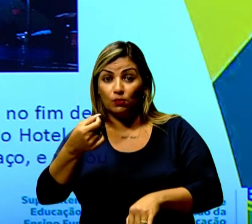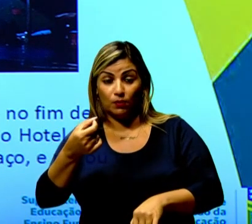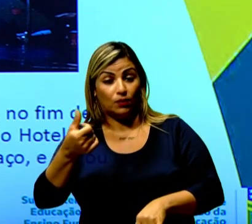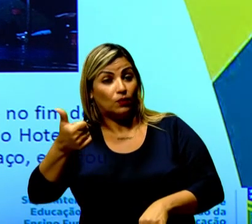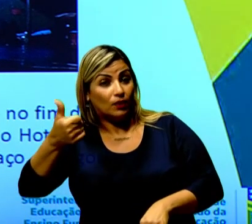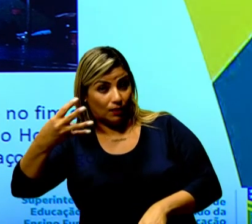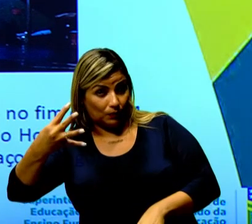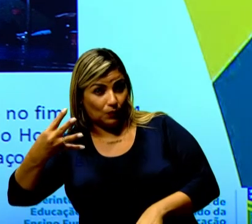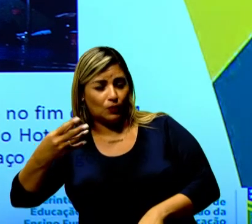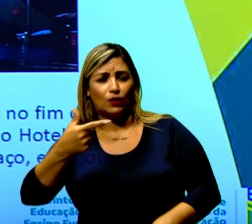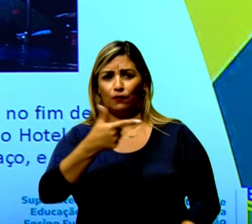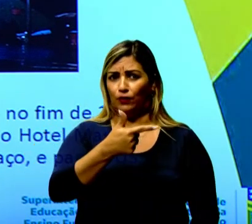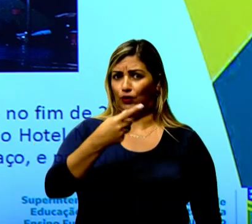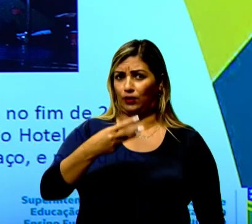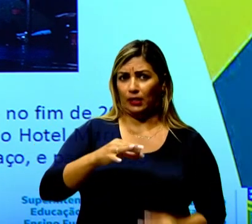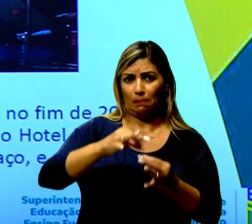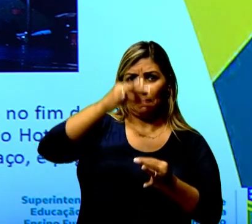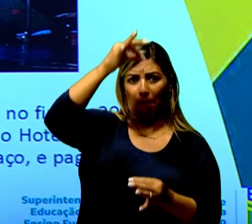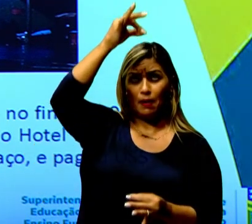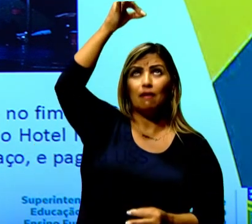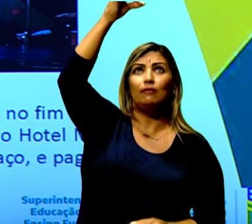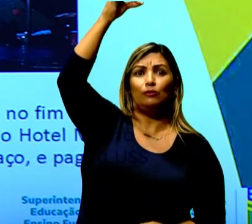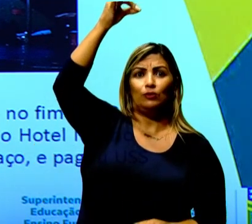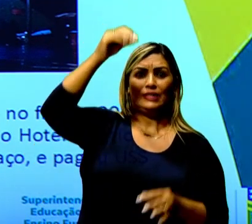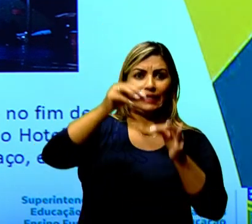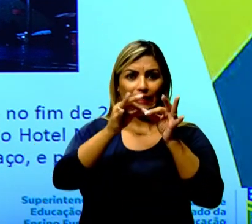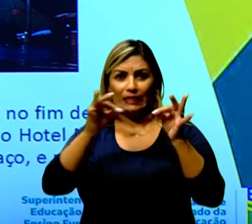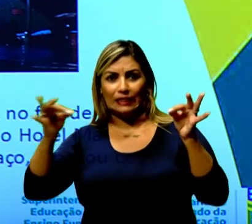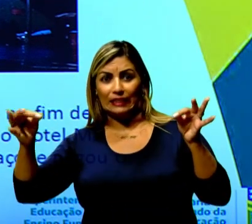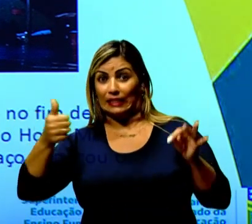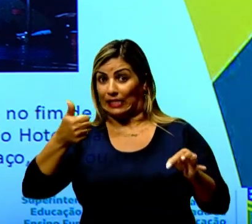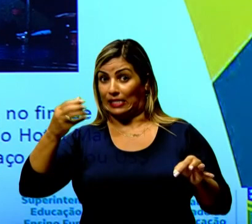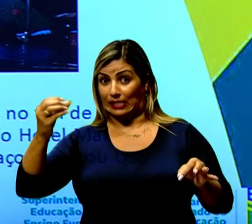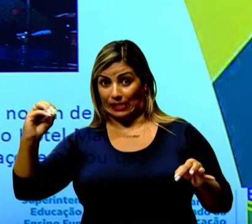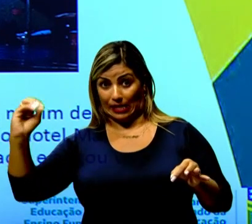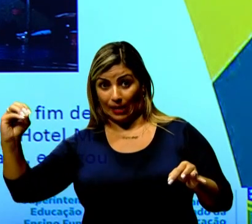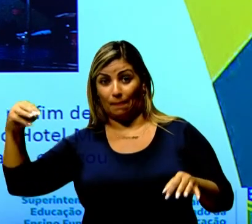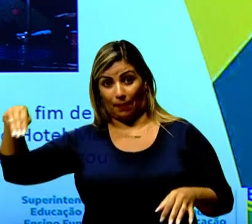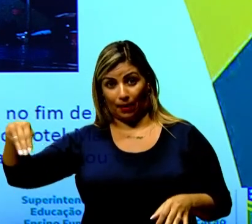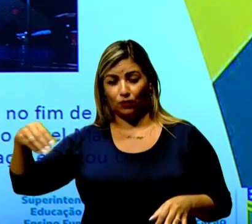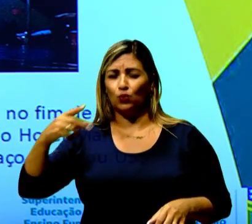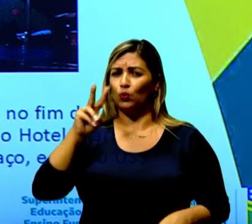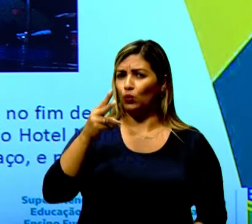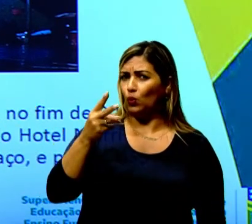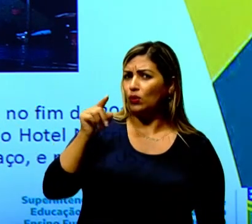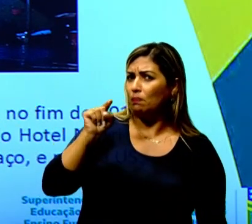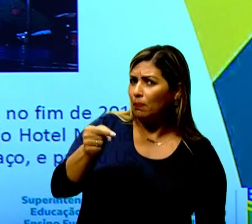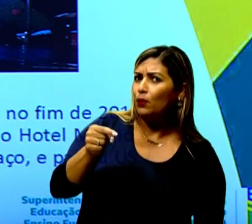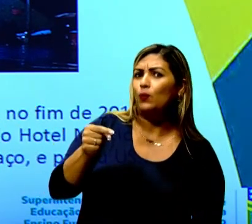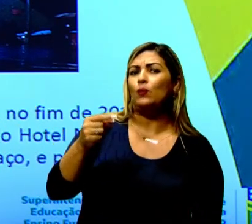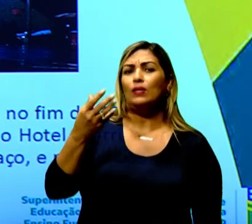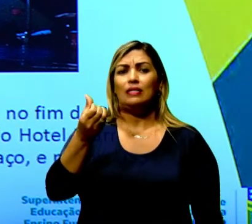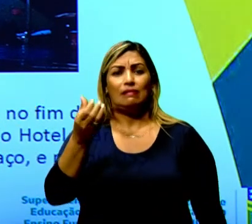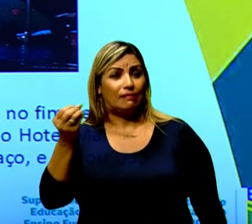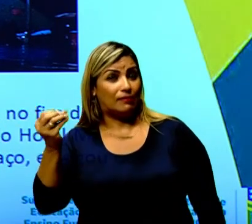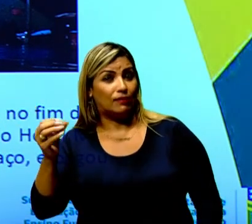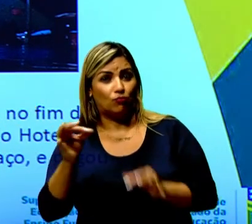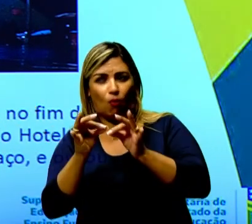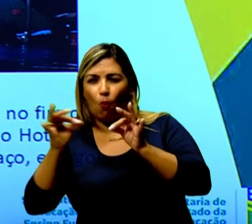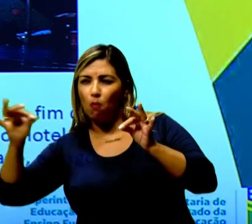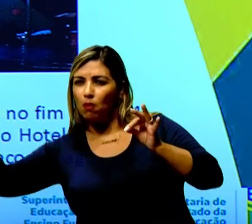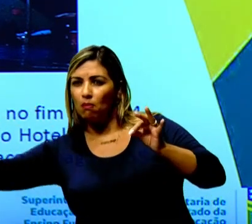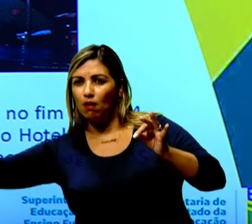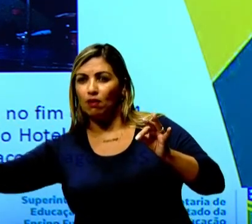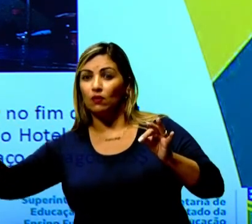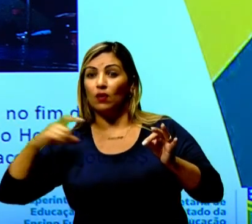com 23 m de altura e 100m de largura e dois mil e trezentos metros de comprimento ele